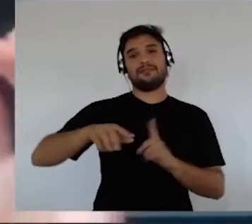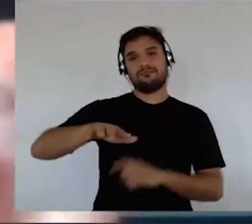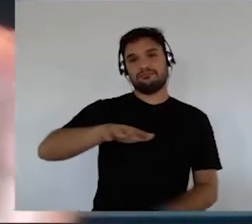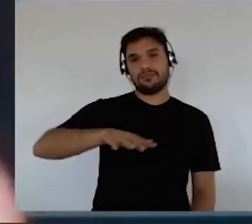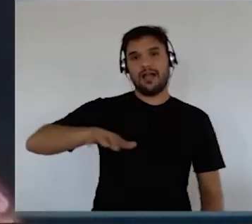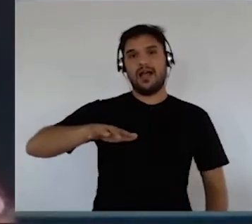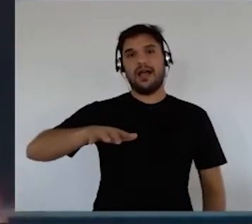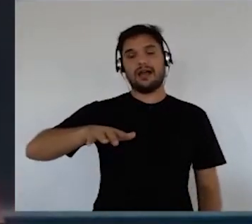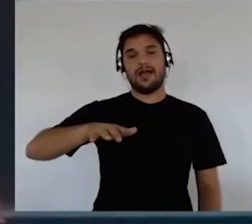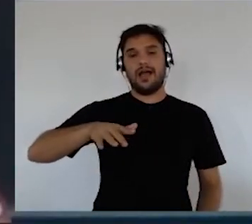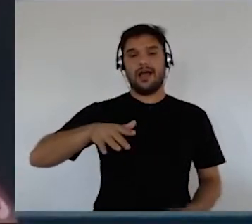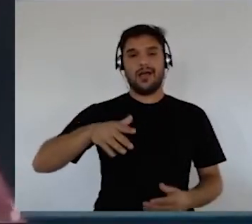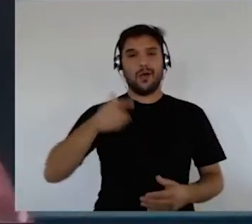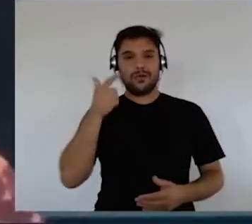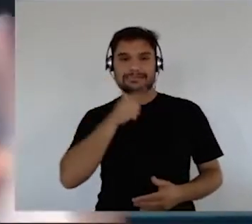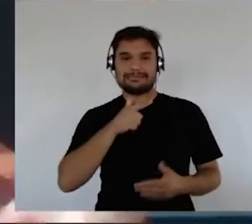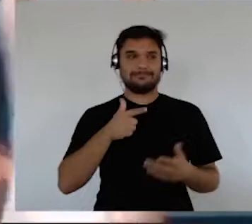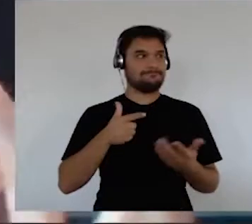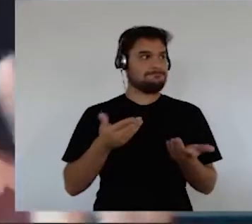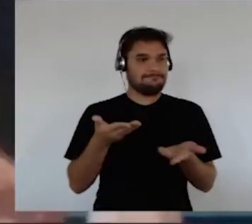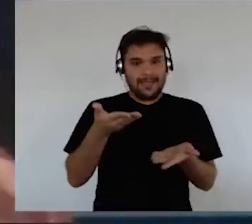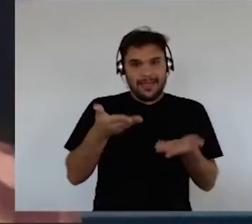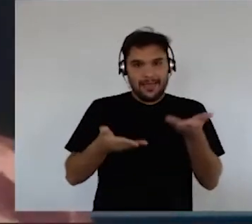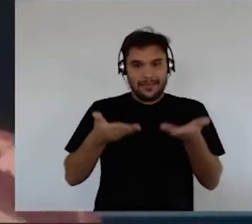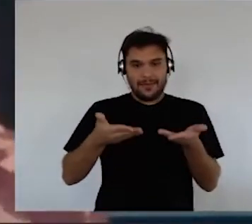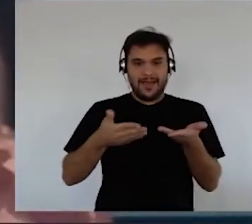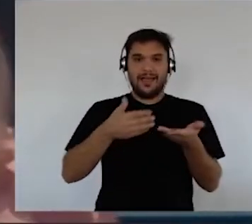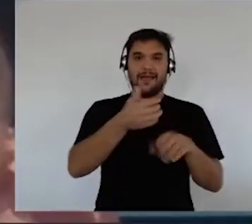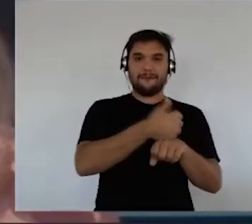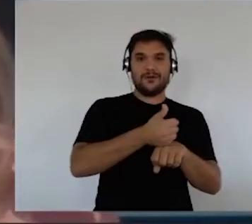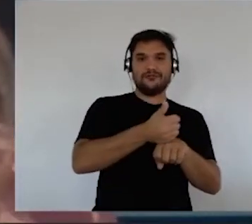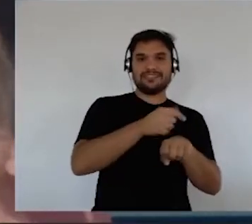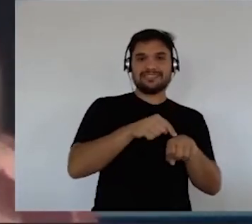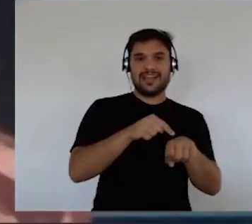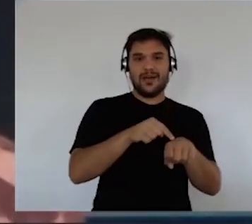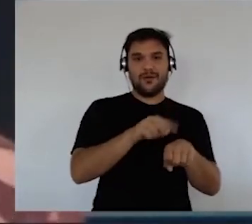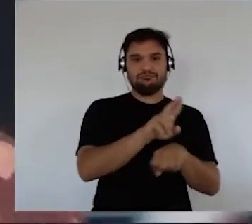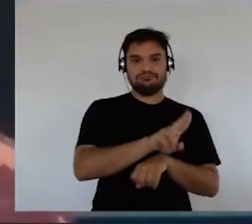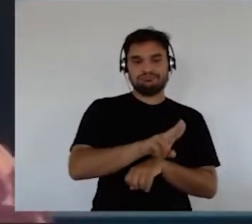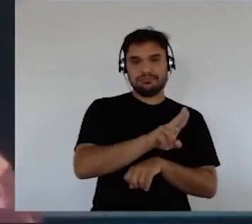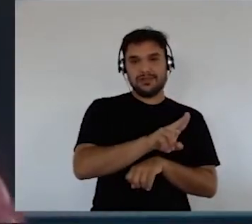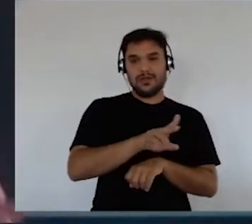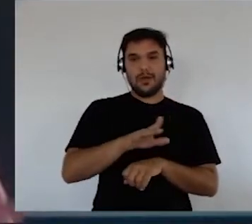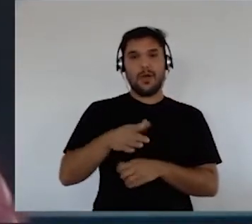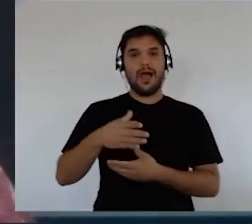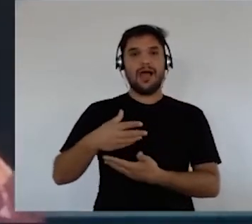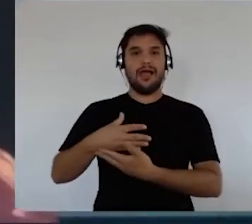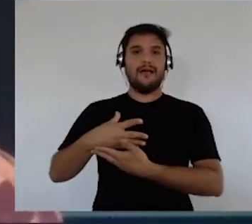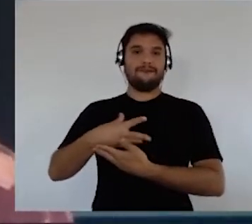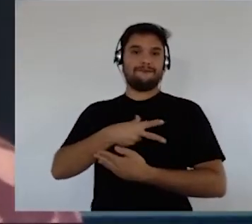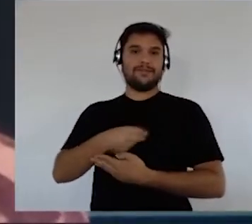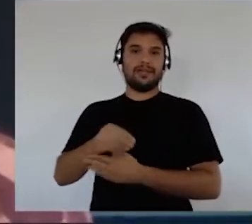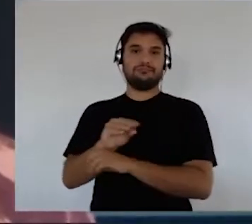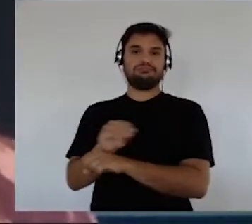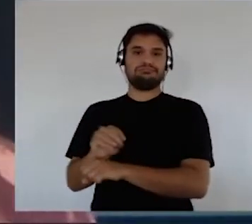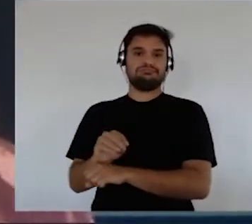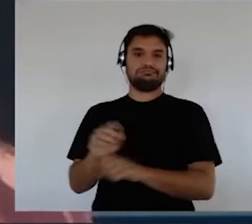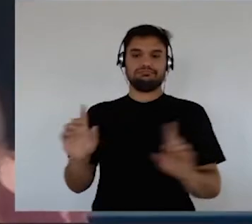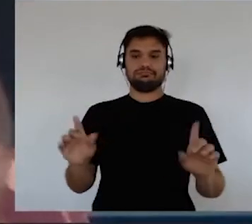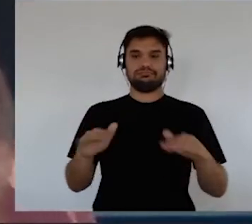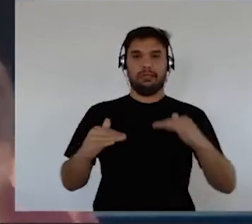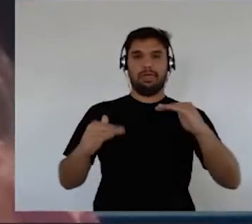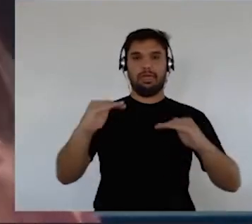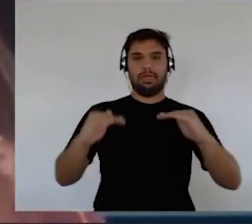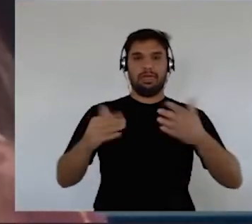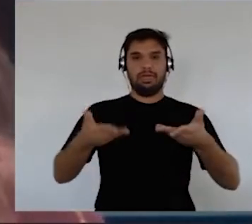relacionados a conciliar, né, o exercício da profissão com a maternidade. Aí vocês vão dizer assim, Daniela, mas